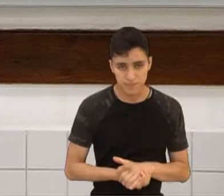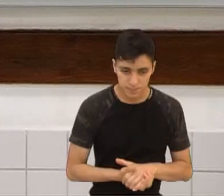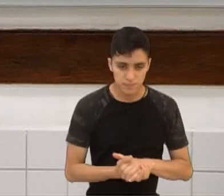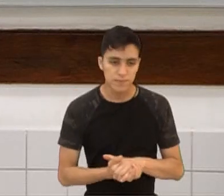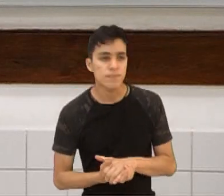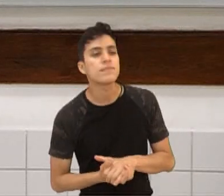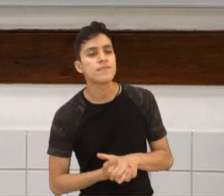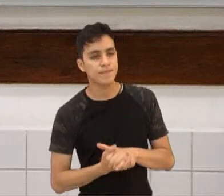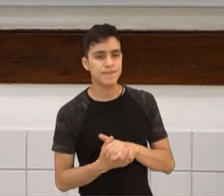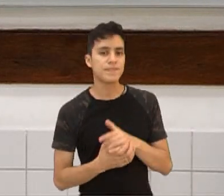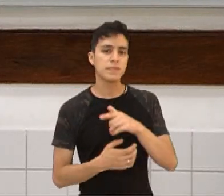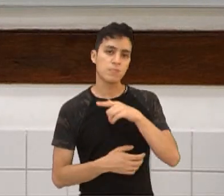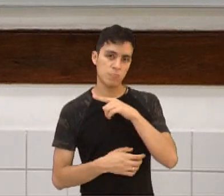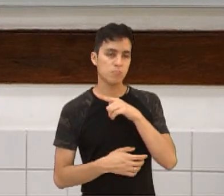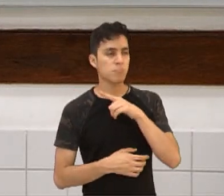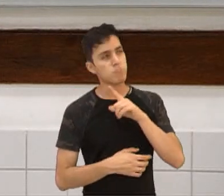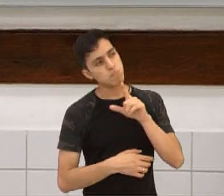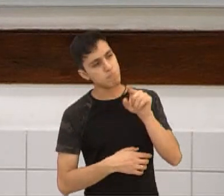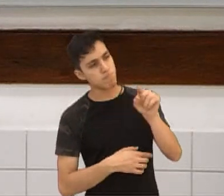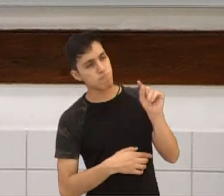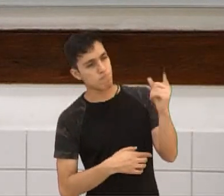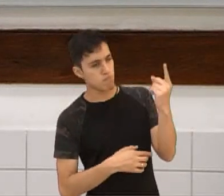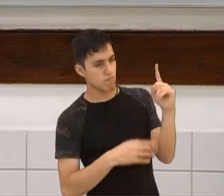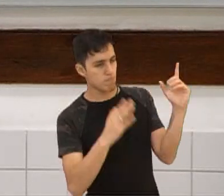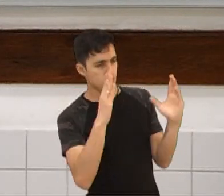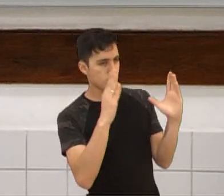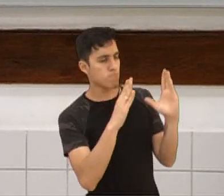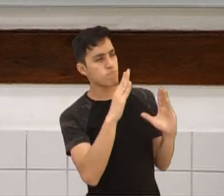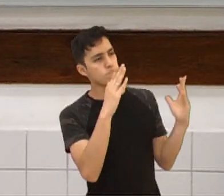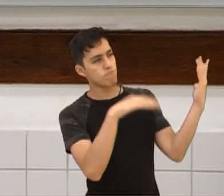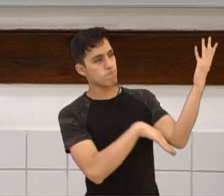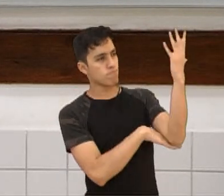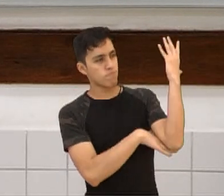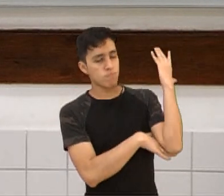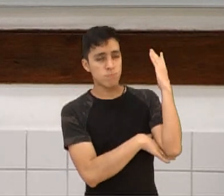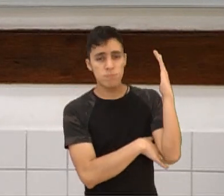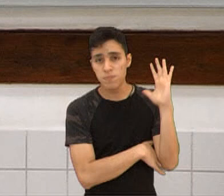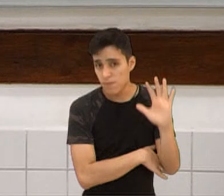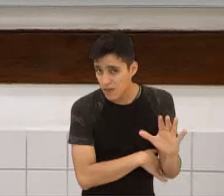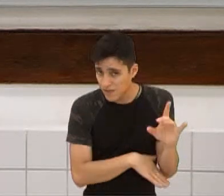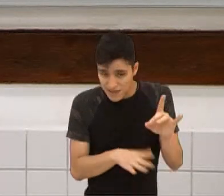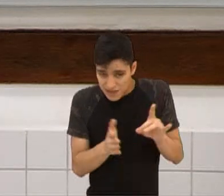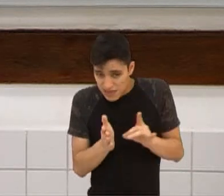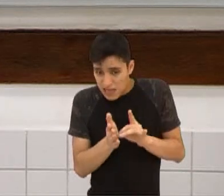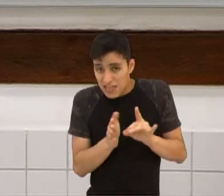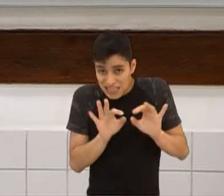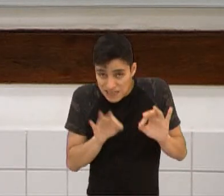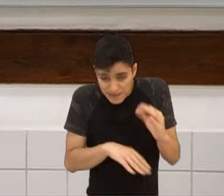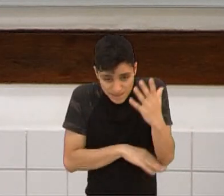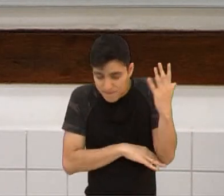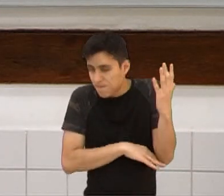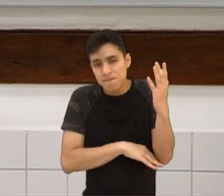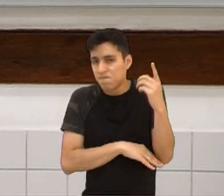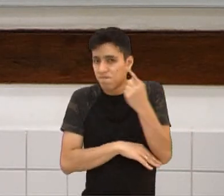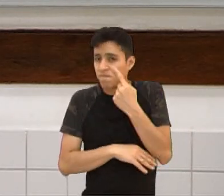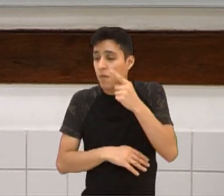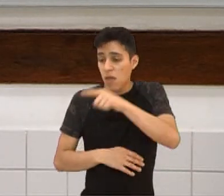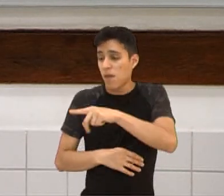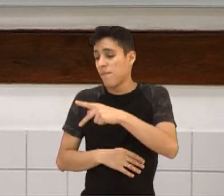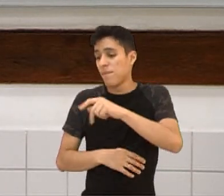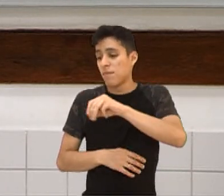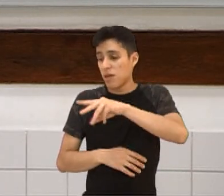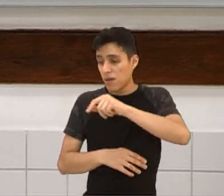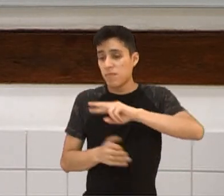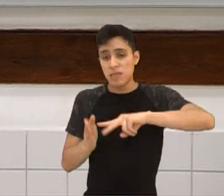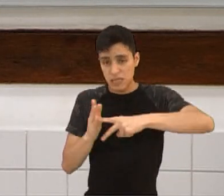representar por floresta, que nem sempre uma região que está em clímax de desenvolvimento ela é uma floresta. O Pampa é um exemplo de um bioma que está